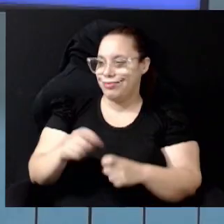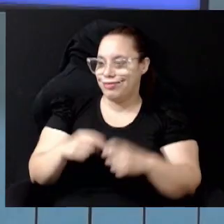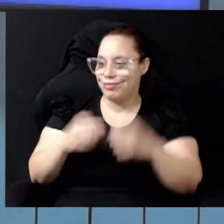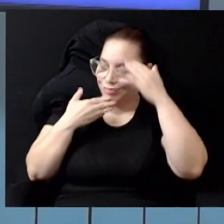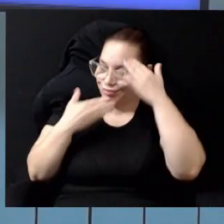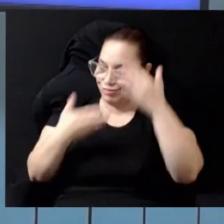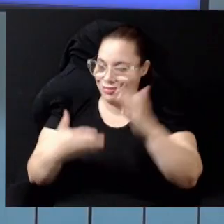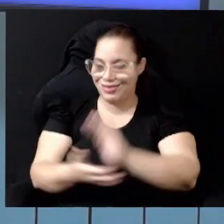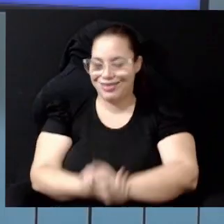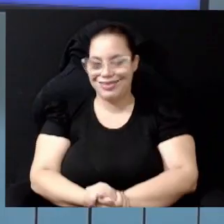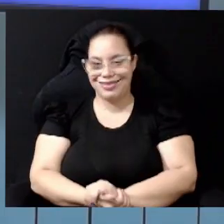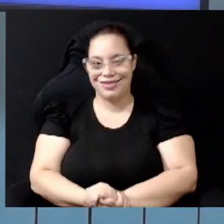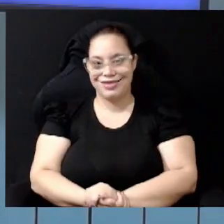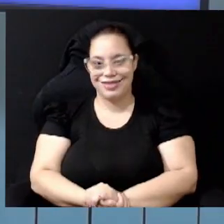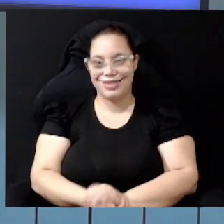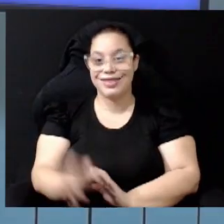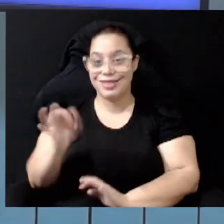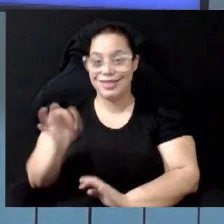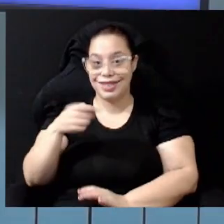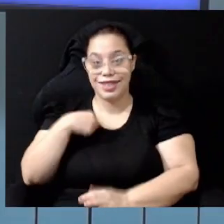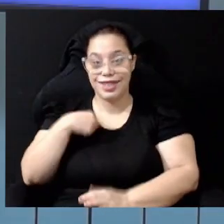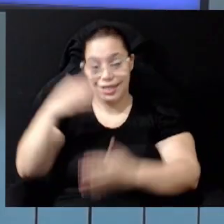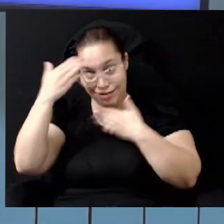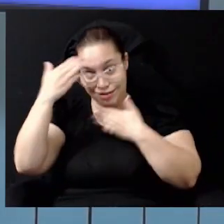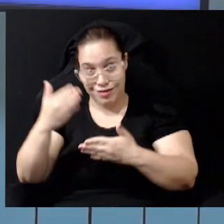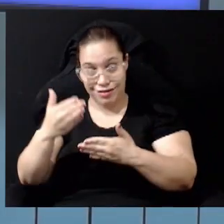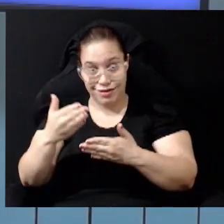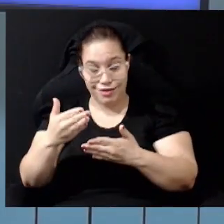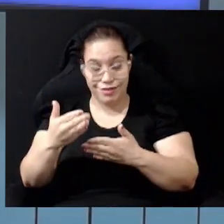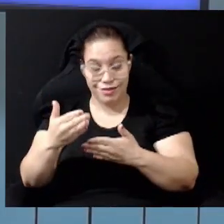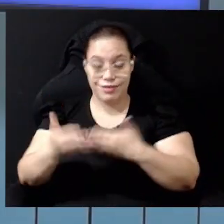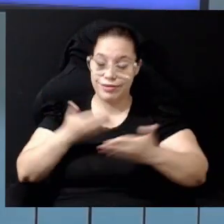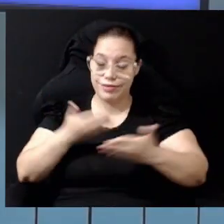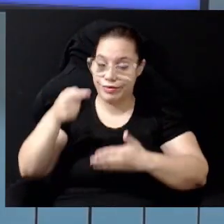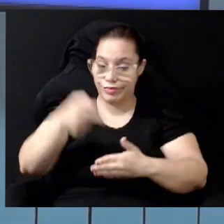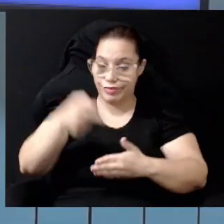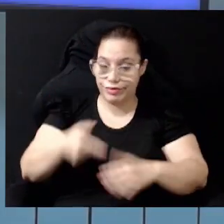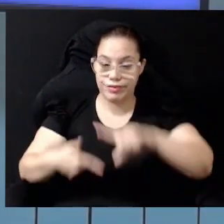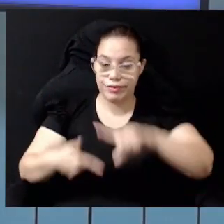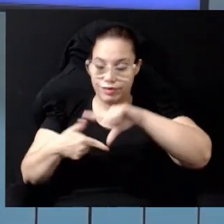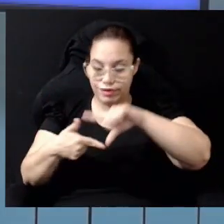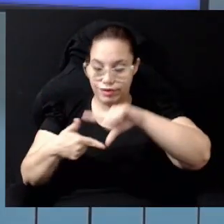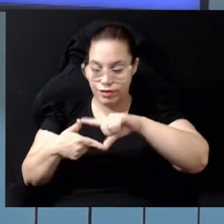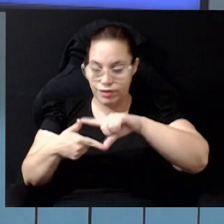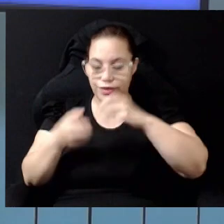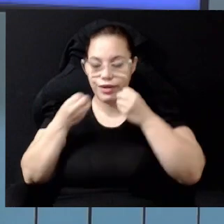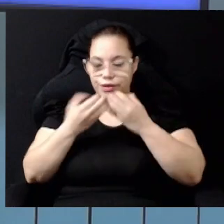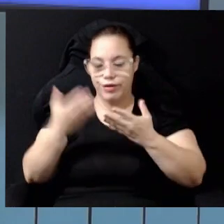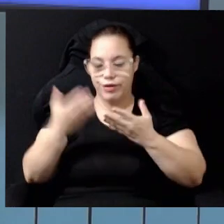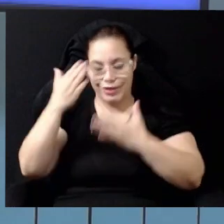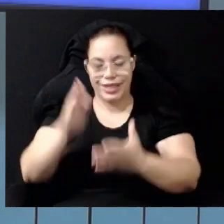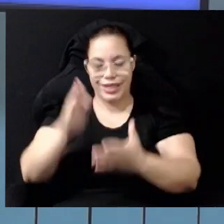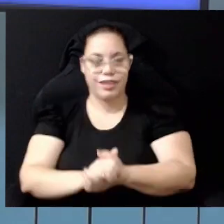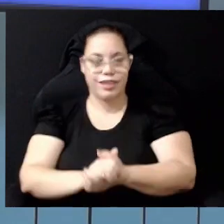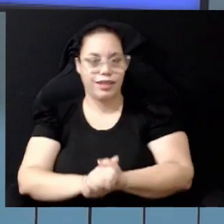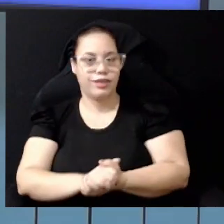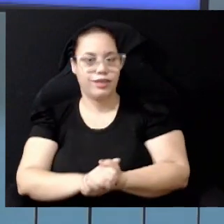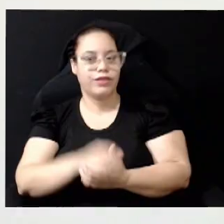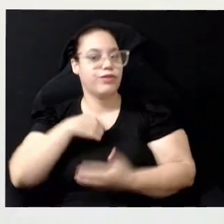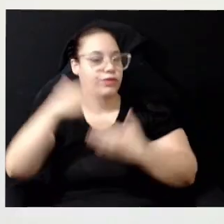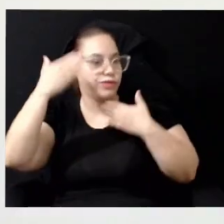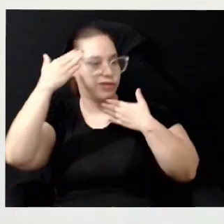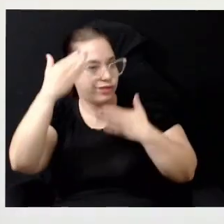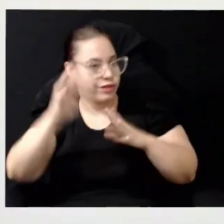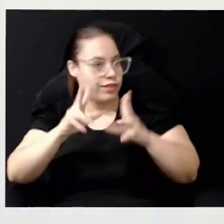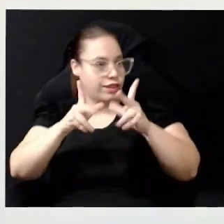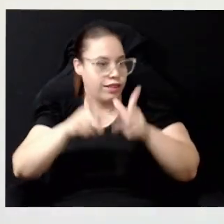eu queria Essa é a agradecer. minha... Tá certo. Eu queria agradecer pela sua participação aqui no nosso quadro. Muito obrigada.